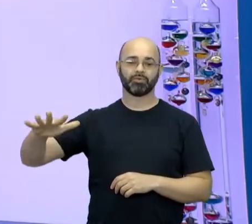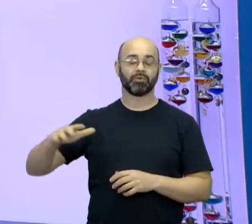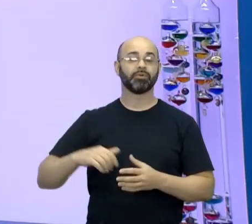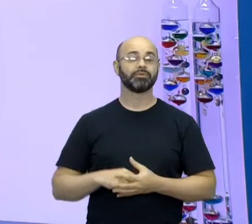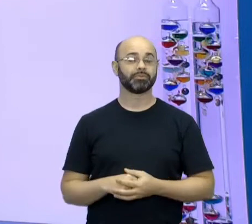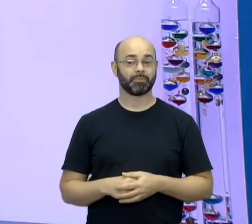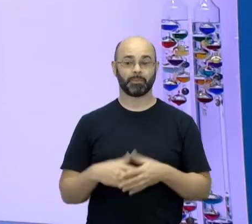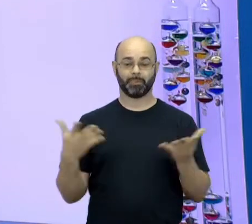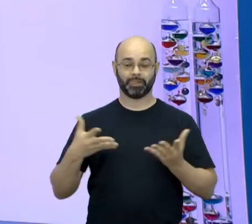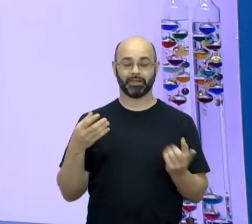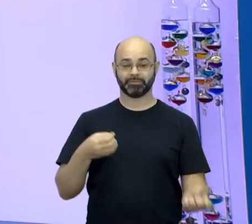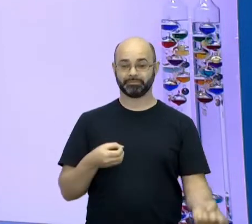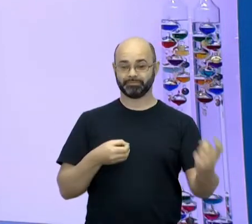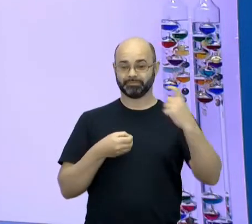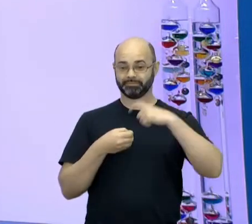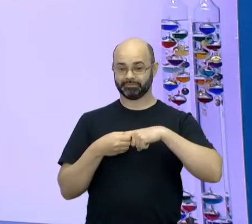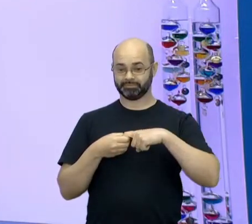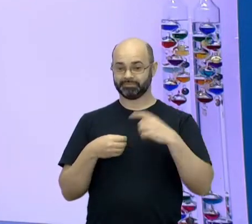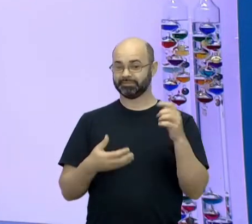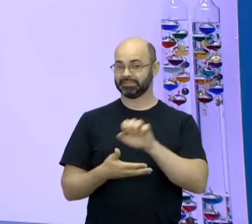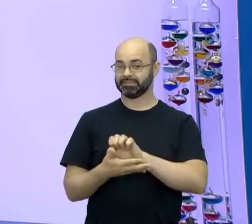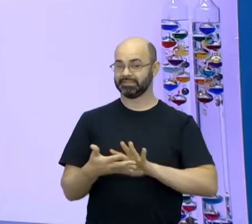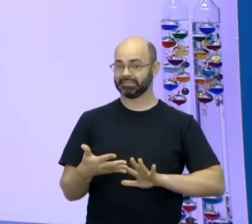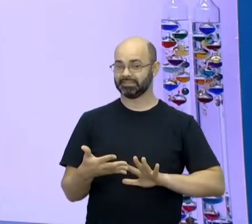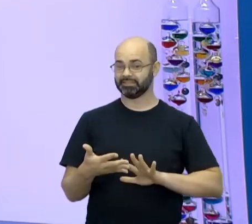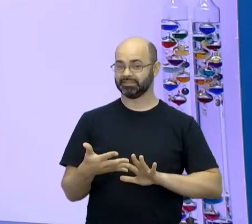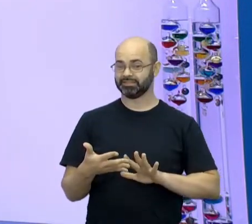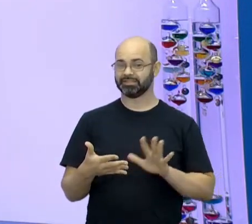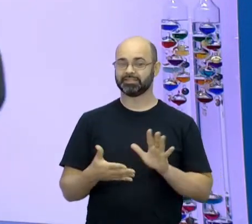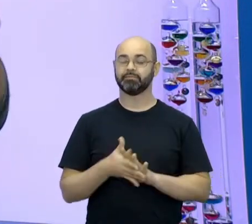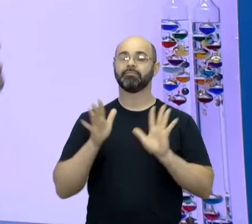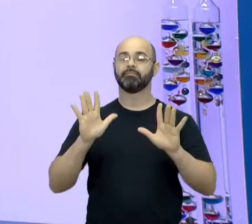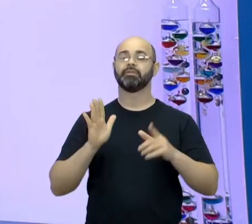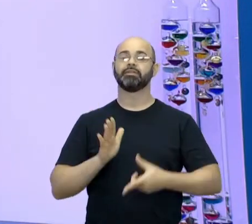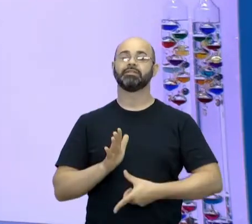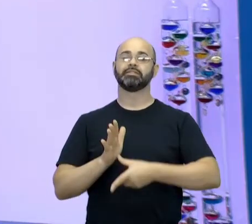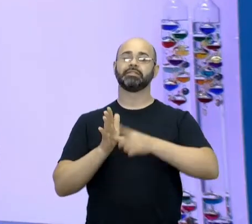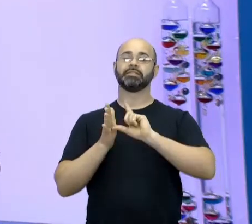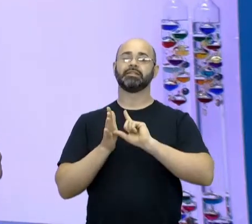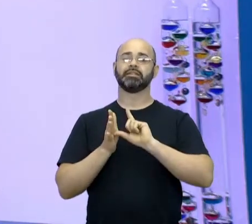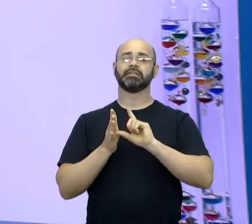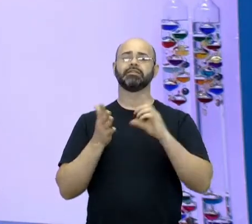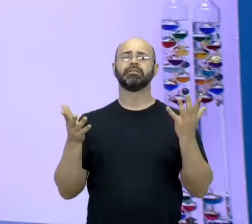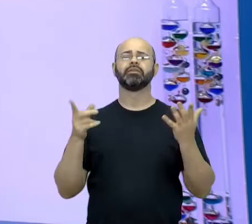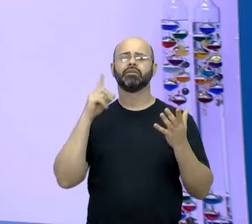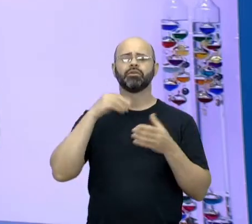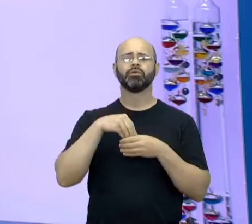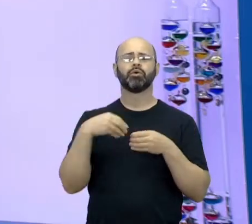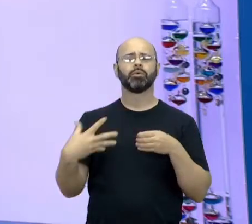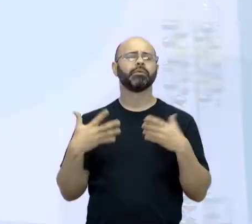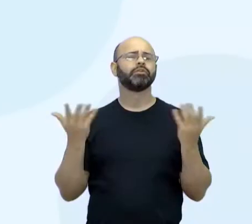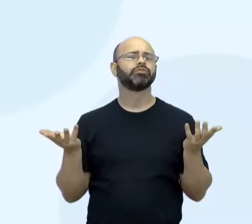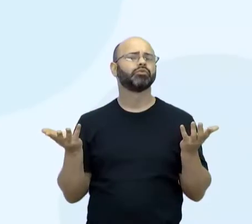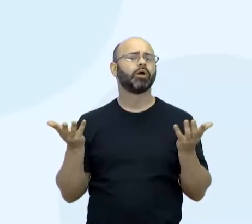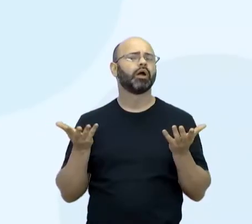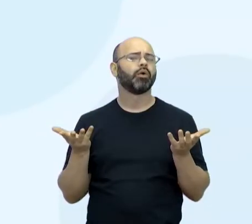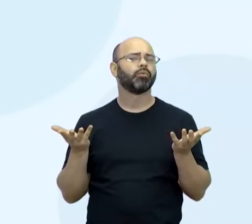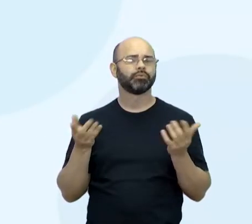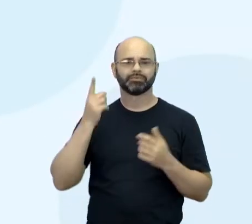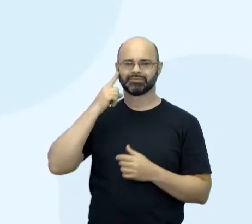vamos retomar nossas atividades. Ó, mas antes, qual que é o componente? Tá aí para vocês aí na tela aí, ó.